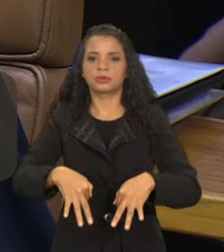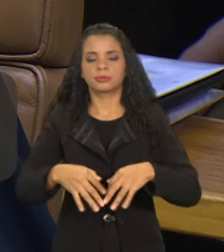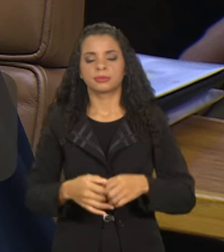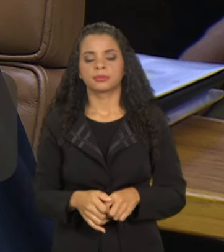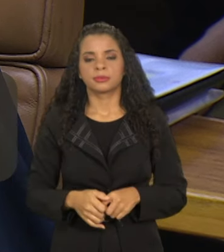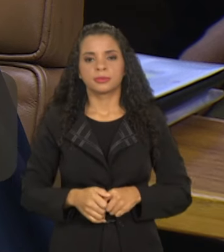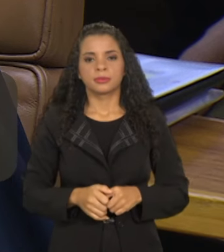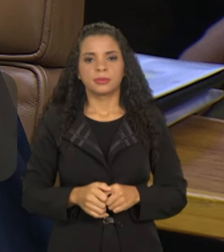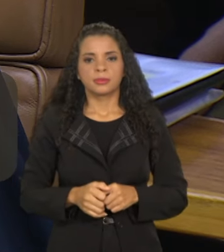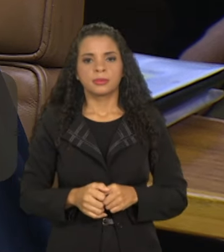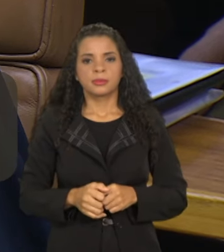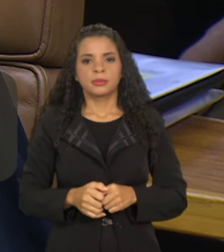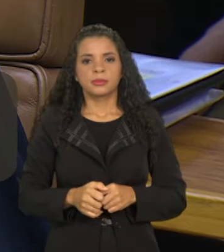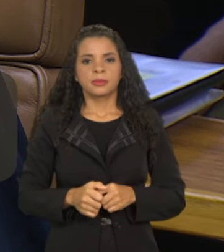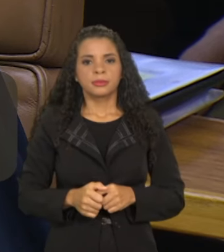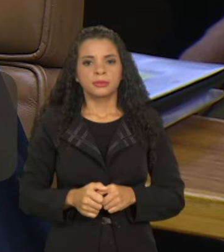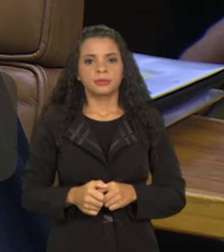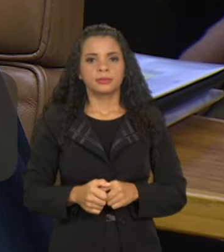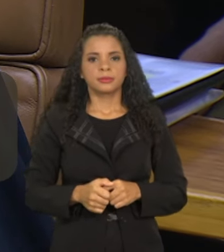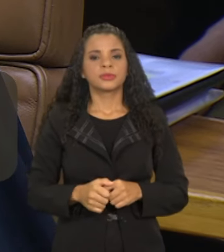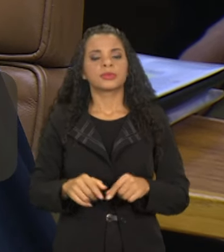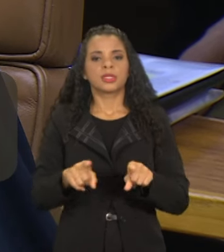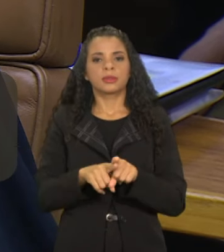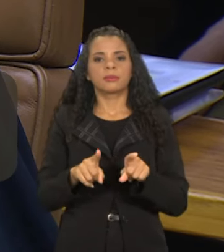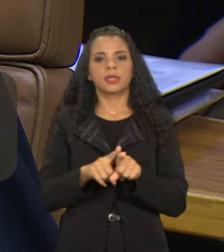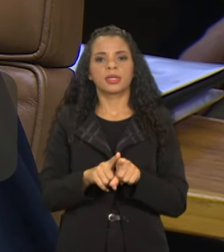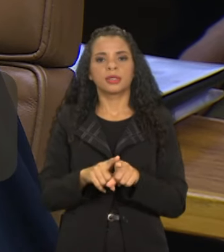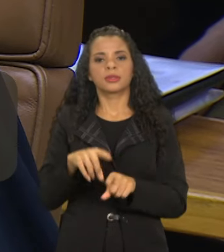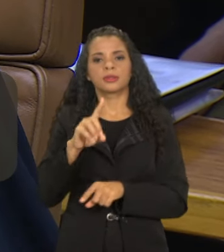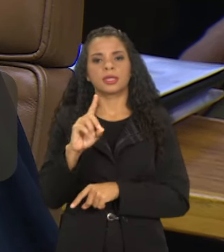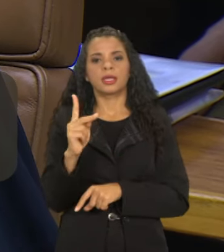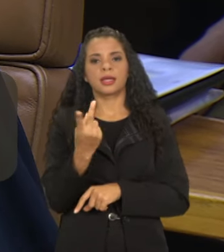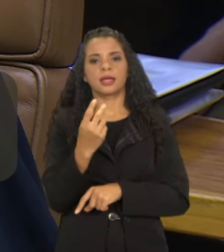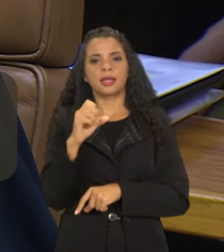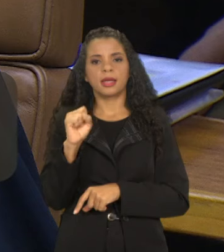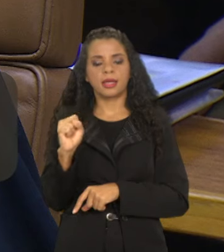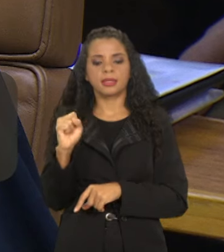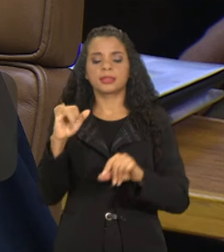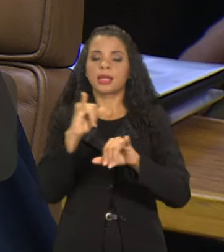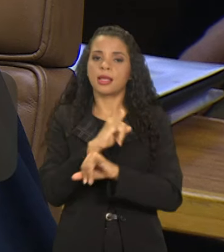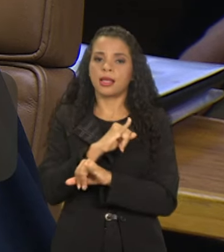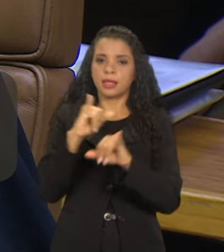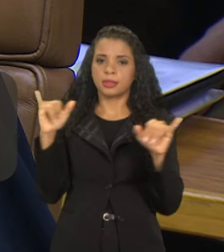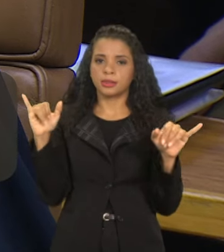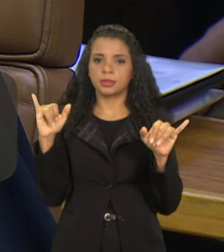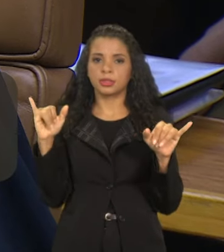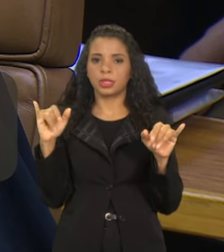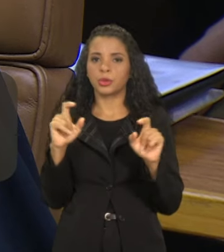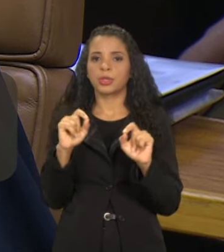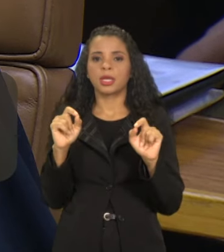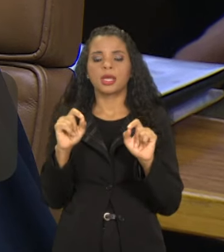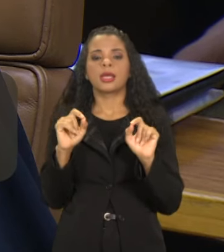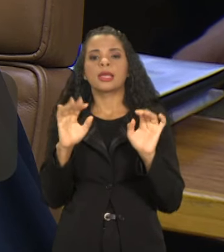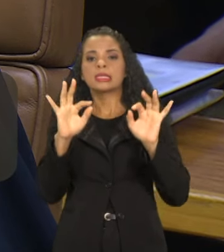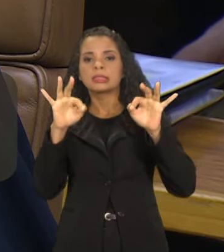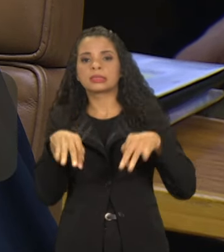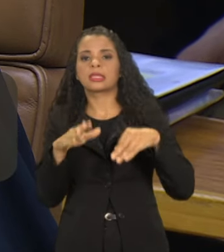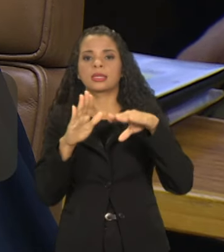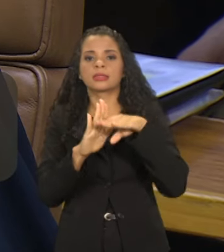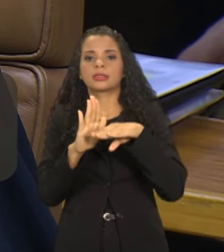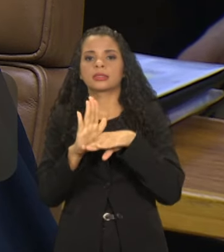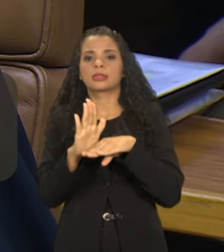Além disso, o HHS e o DHS anunciaram hoje que iniciarão o processo de encerrar seus requisitos de vacinação para